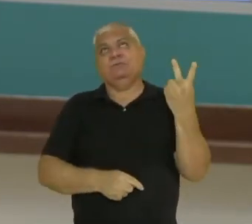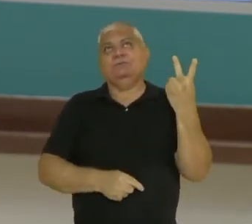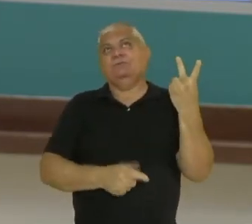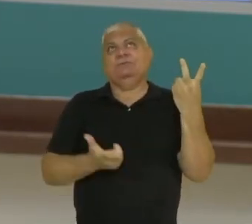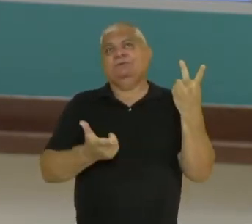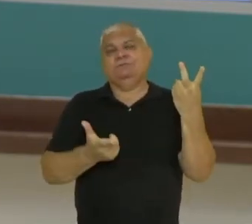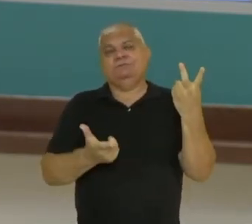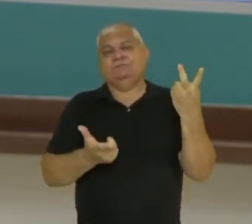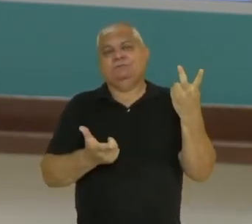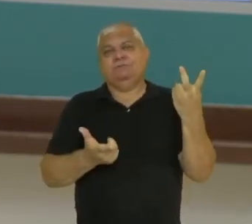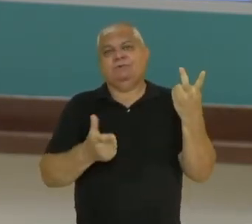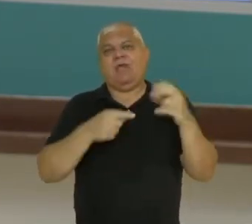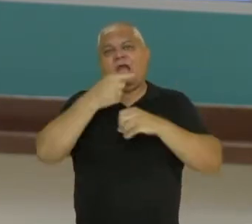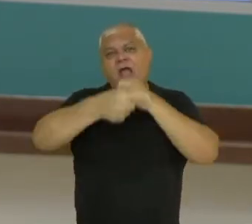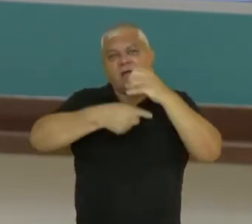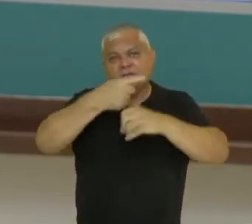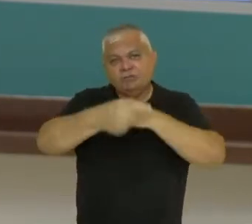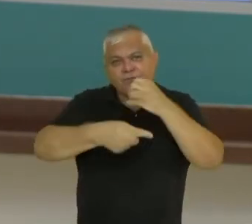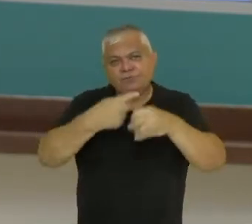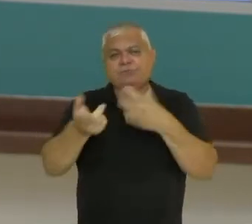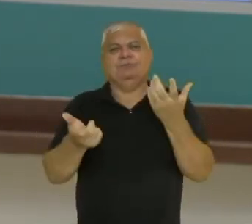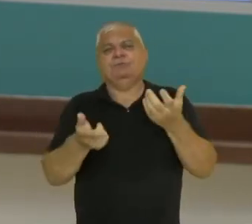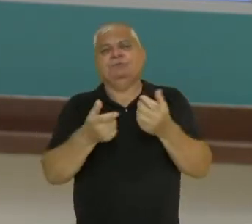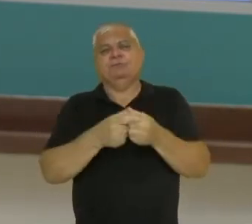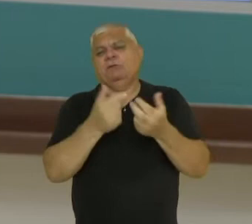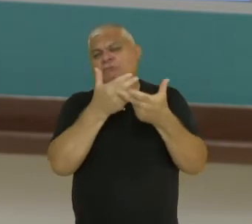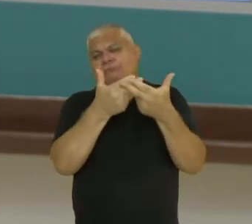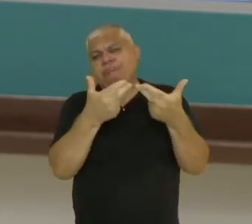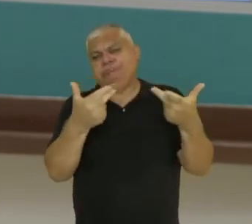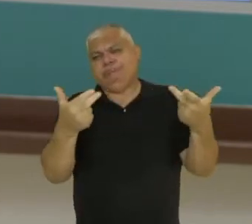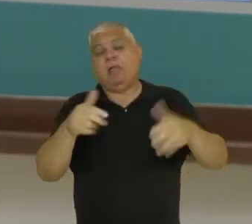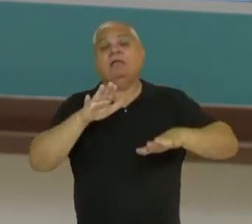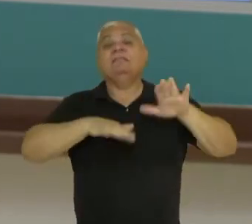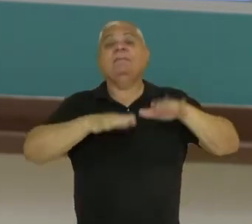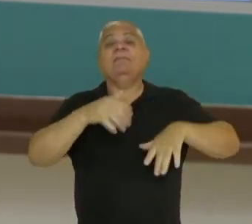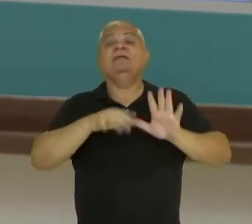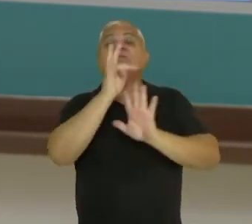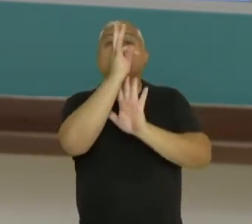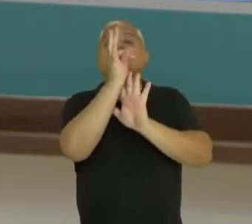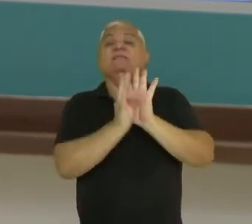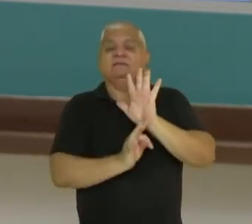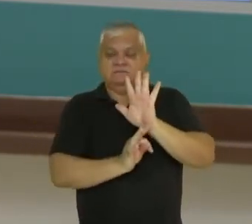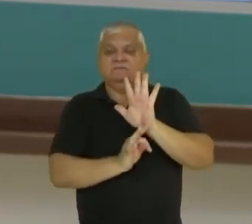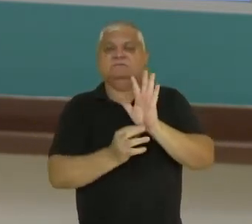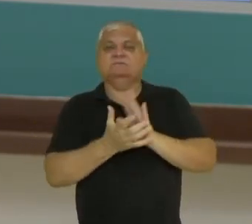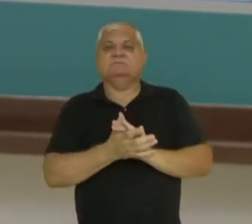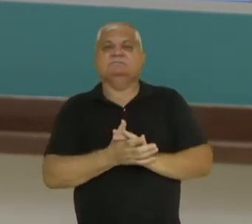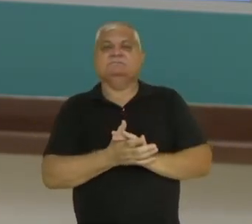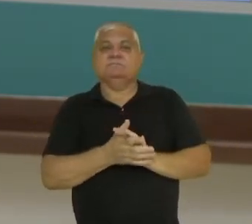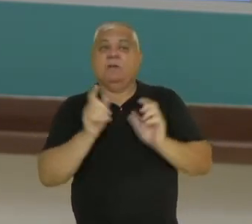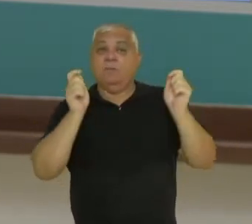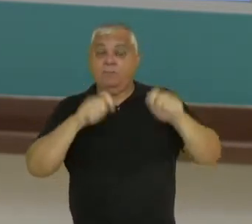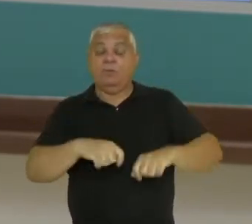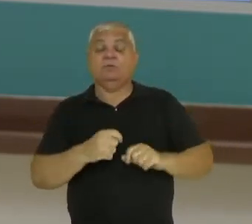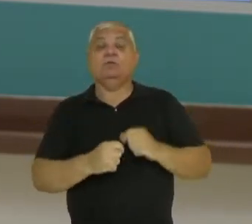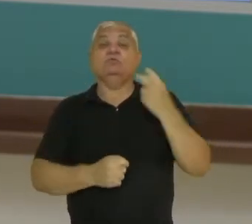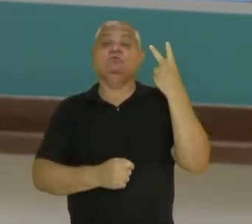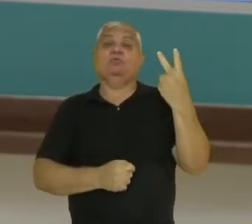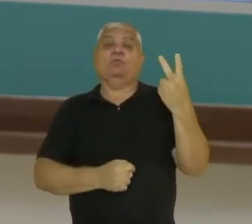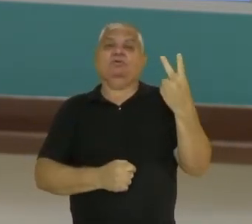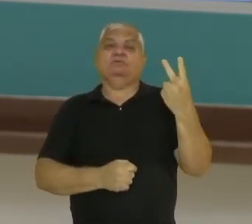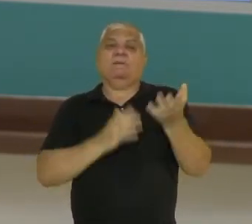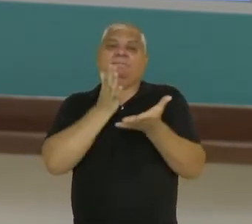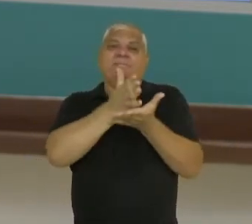duas partes, dois átomos, tá? Dependendo da maneira como o texto está escrito, ele vai representar. Ou seja, ele participou com